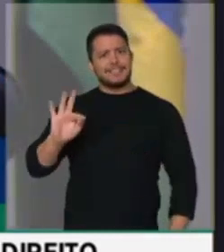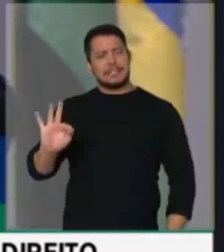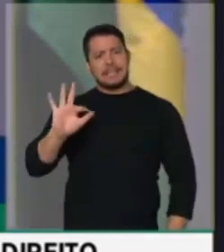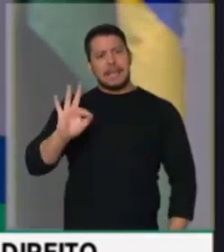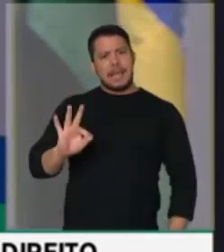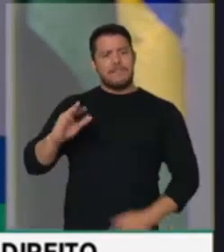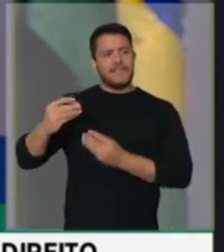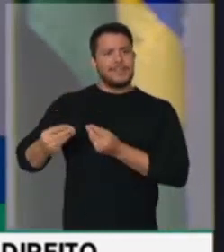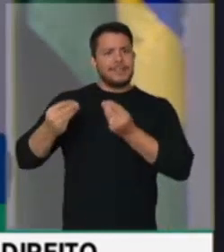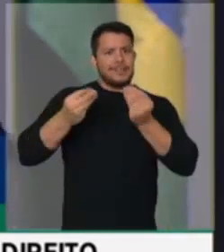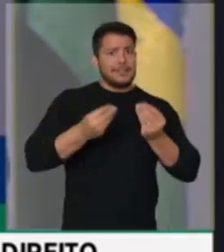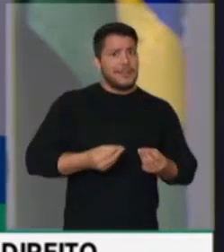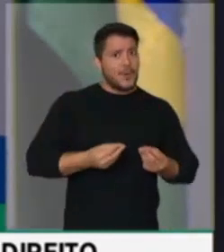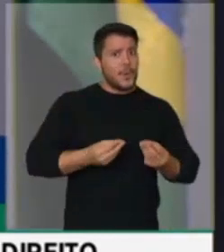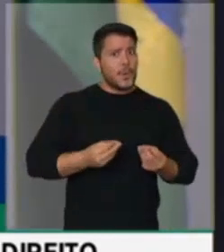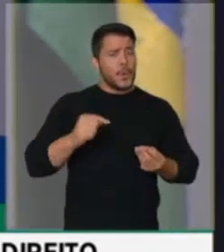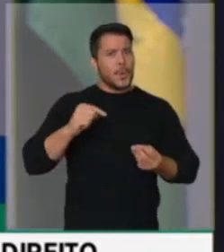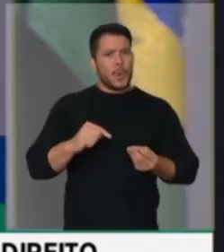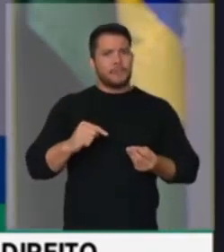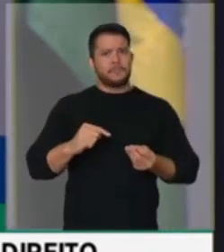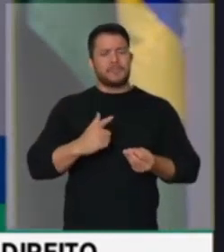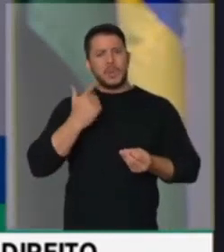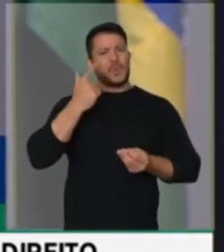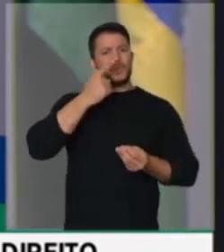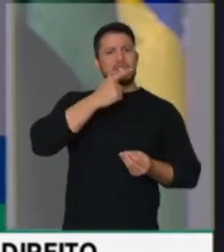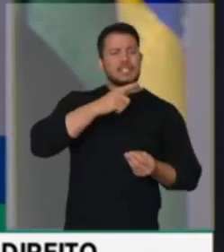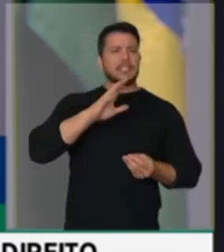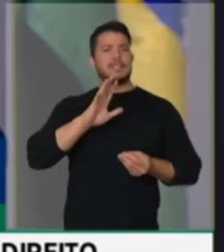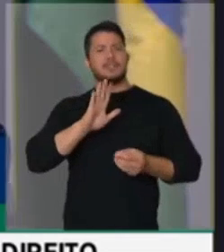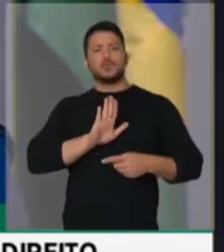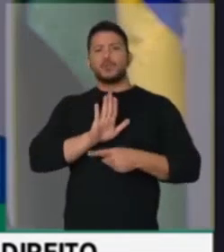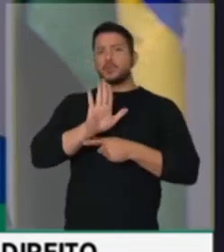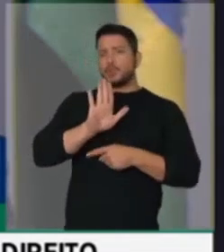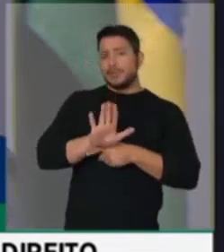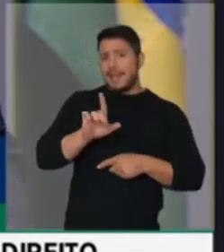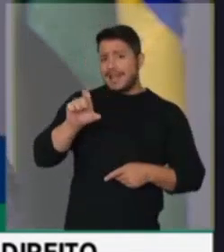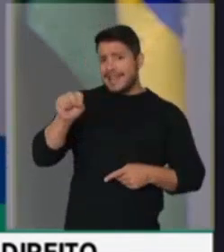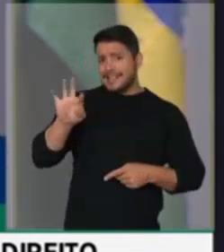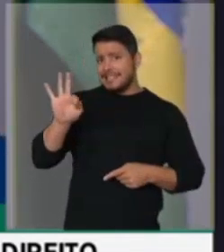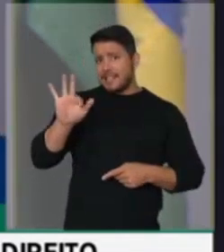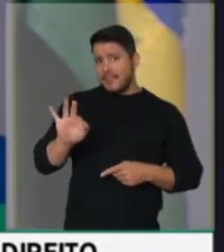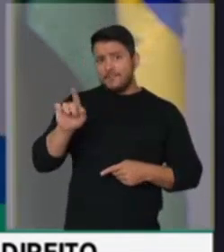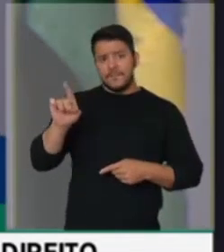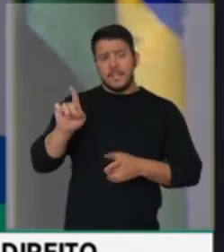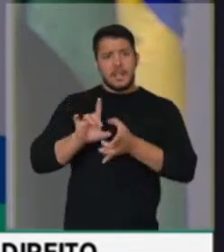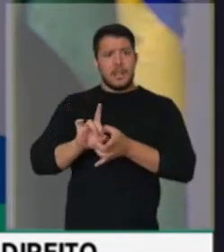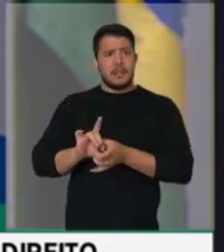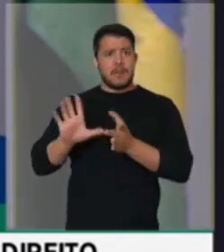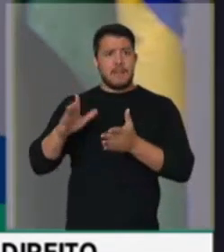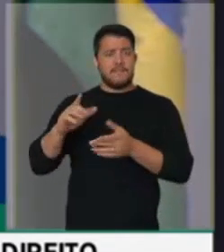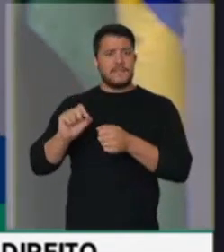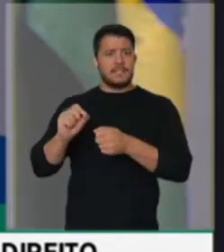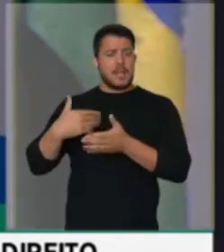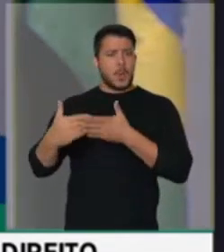estar podendo justificar os arbítrios do STF e legitimar,